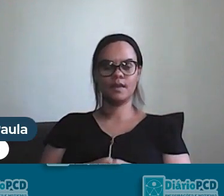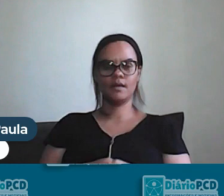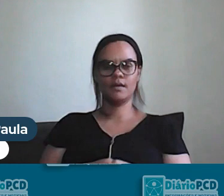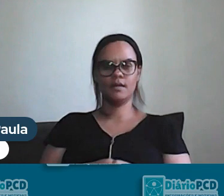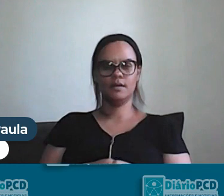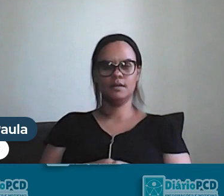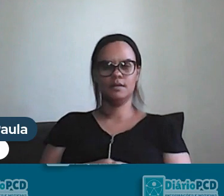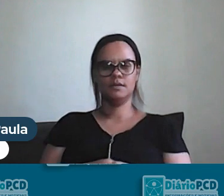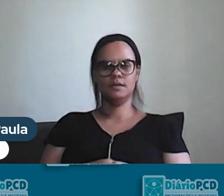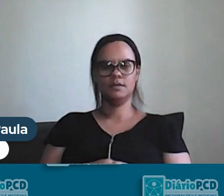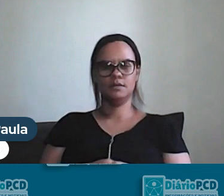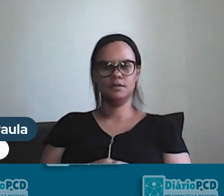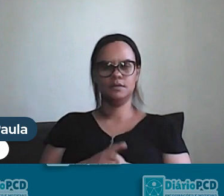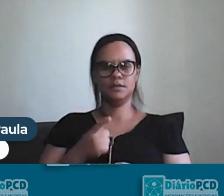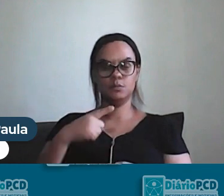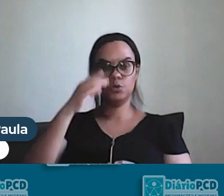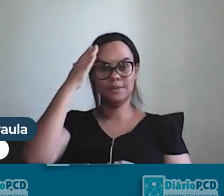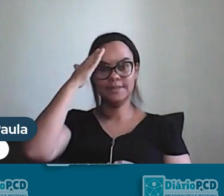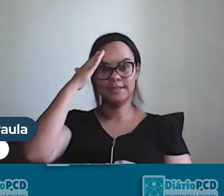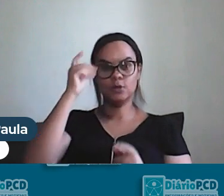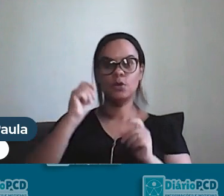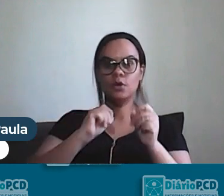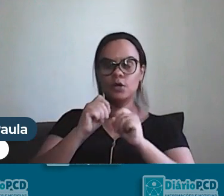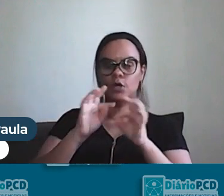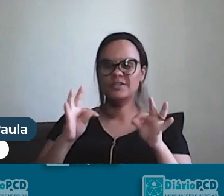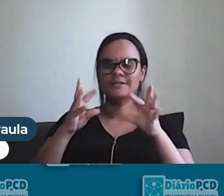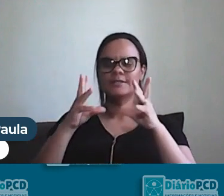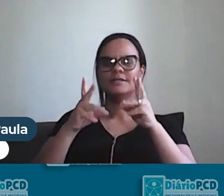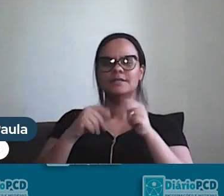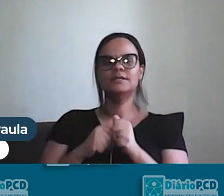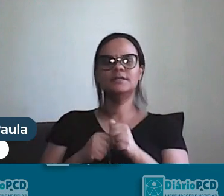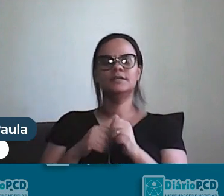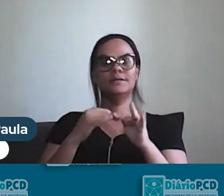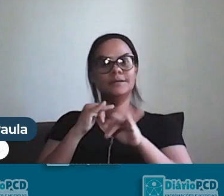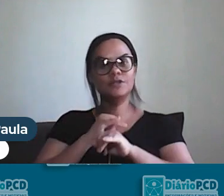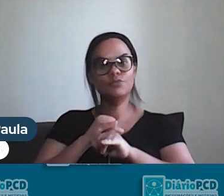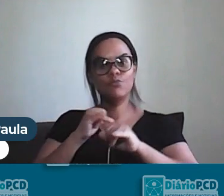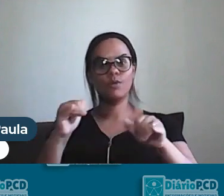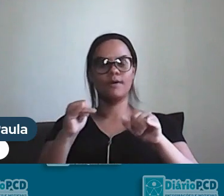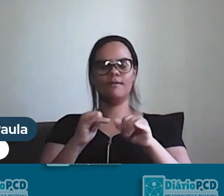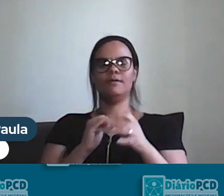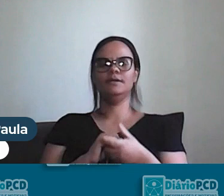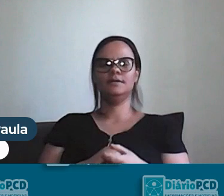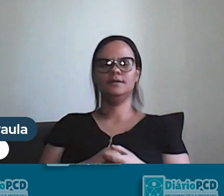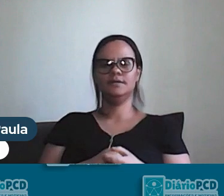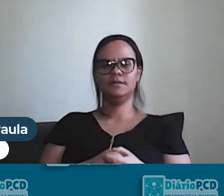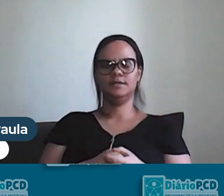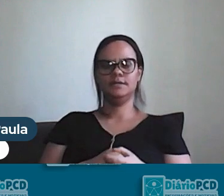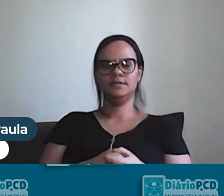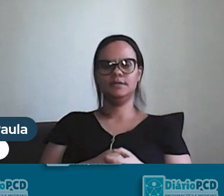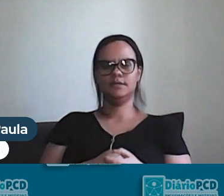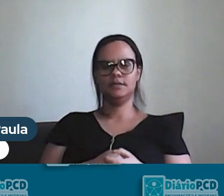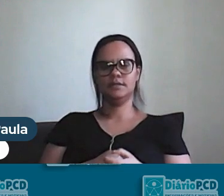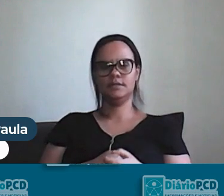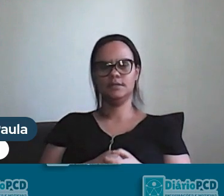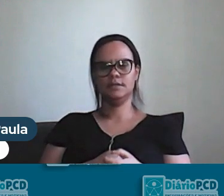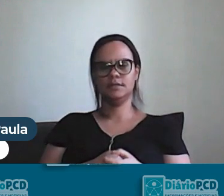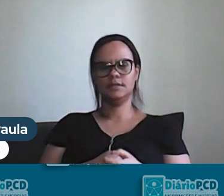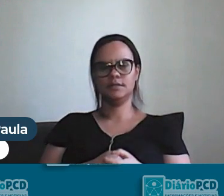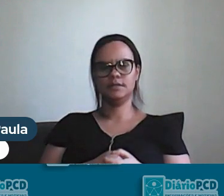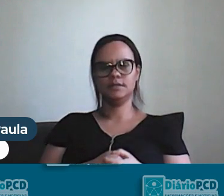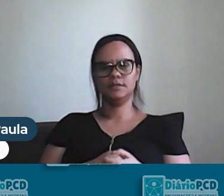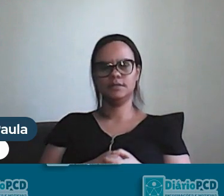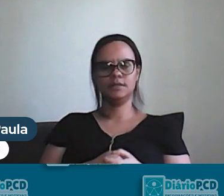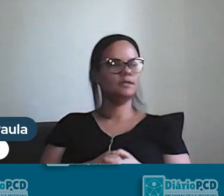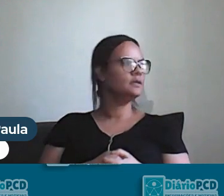necessário, para você entender que tudo aquilo que nós divulgamos aqui está baseado em informações